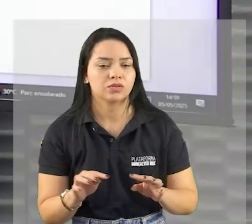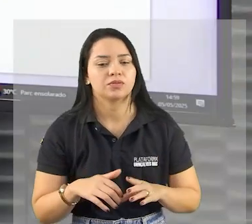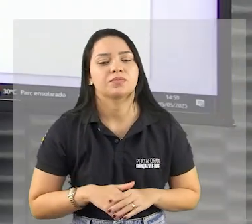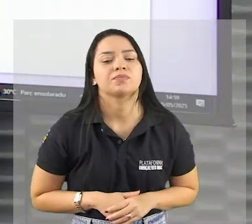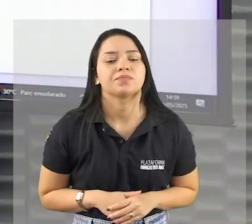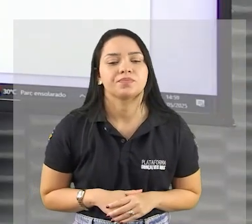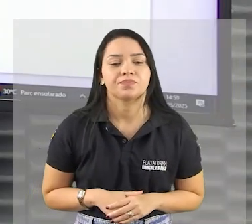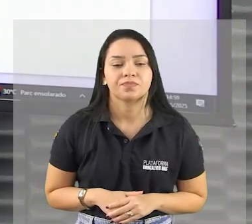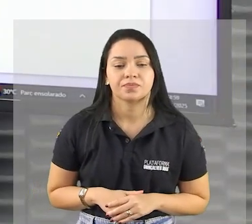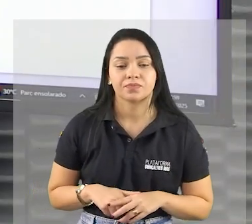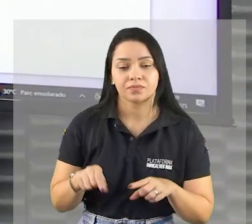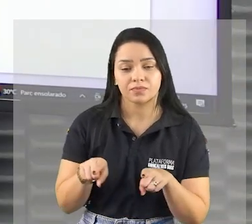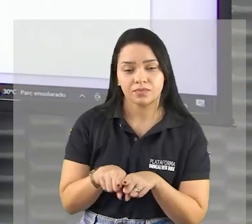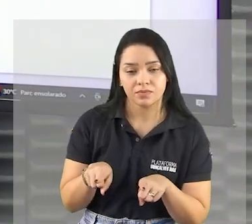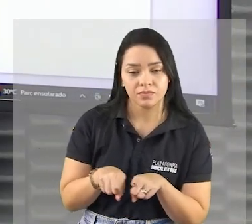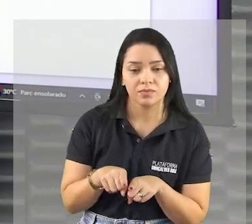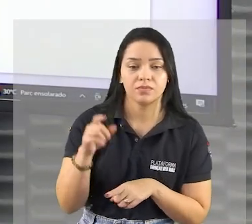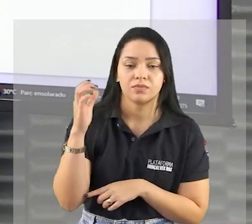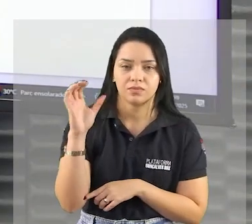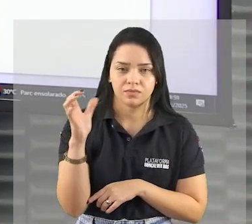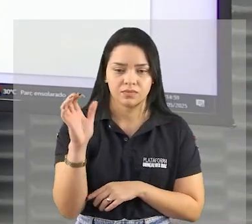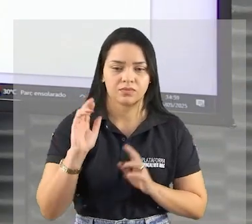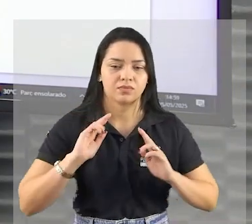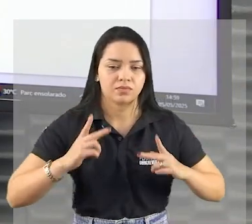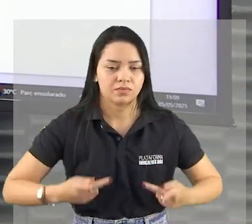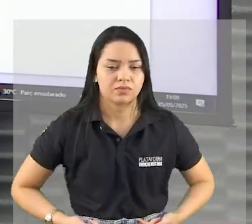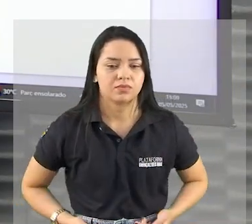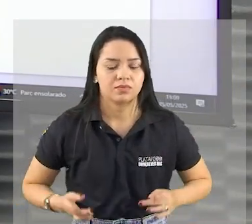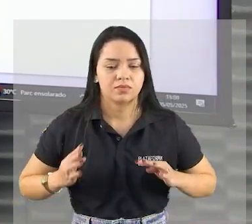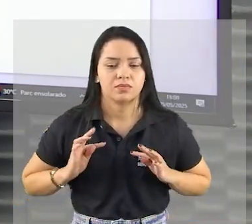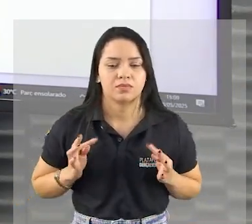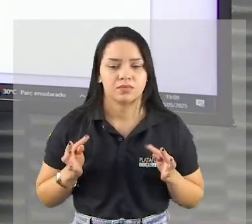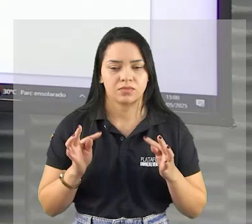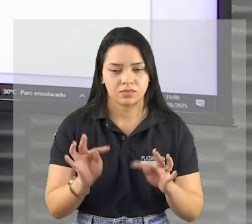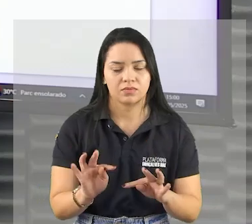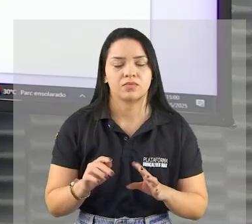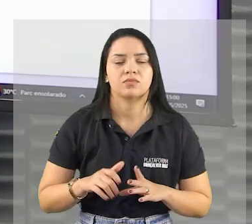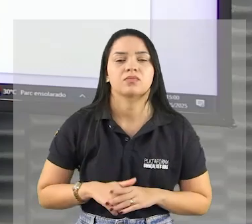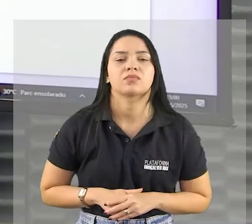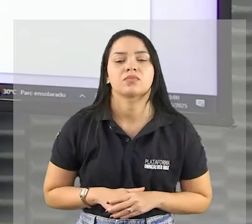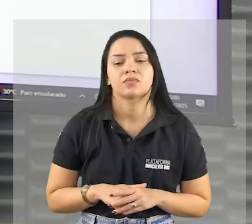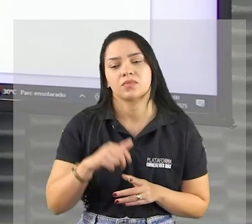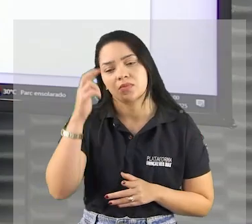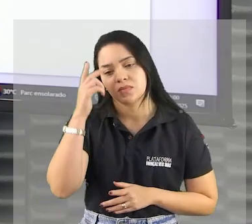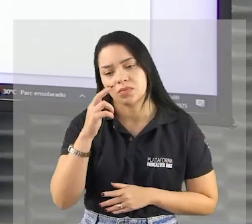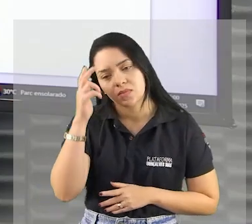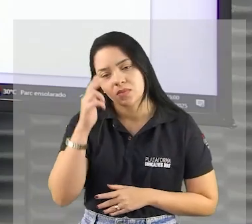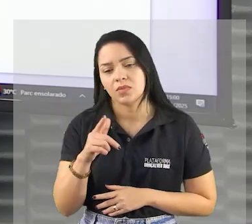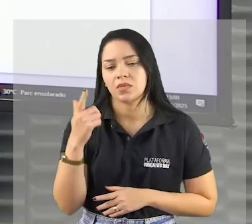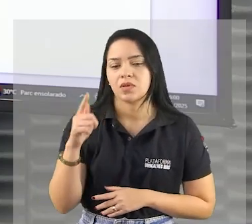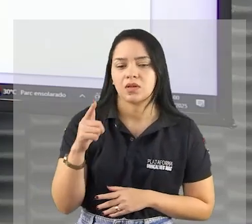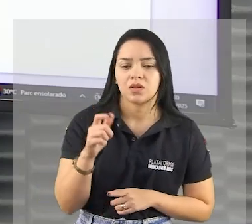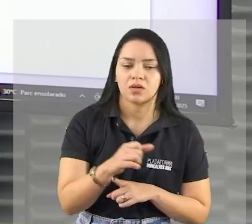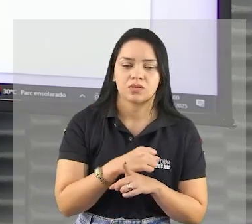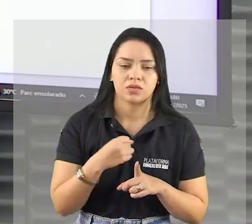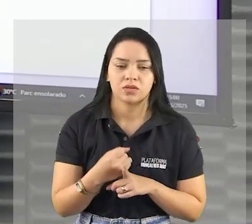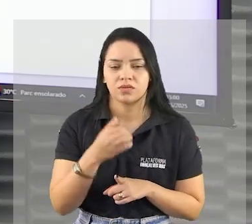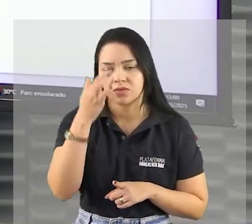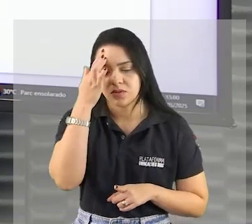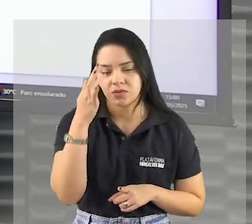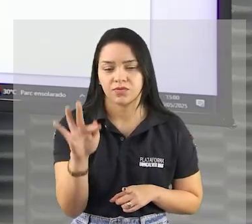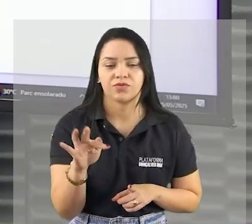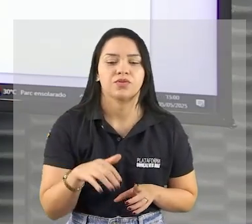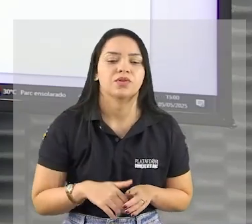conhecem. E também formado aí pelas questões de ciências humanas e suas tecnologias. Então, tem história, geografia,